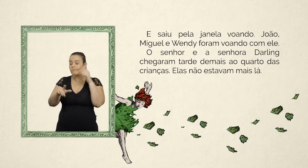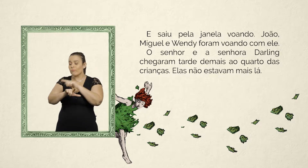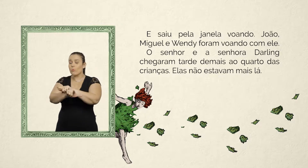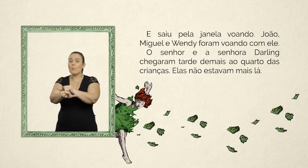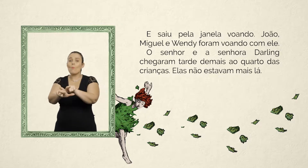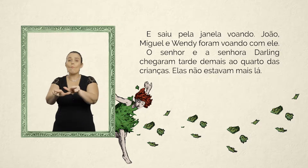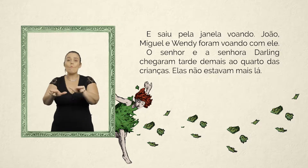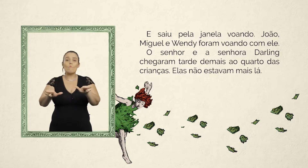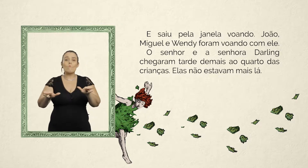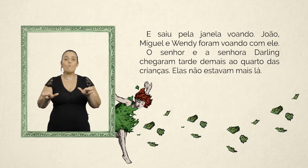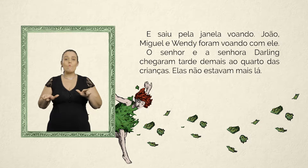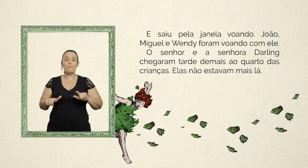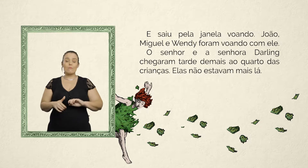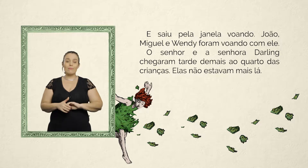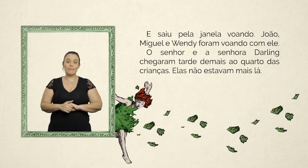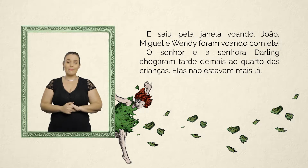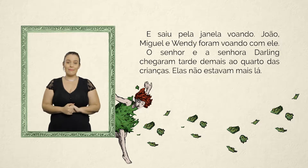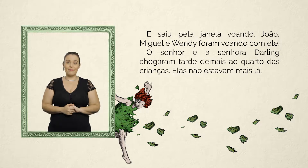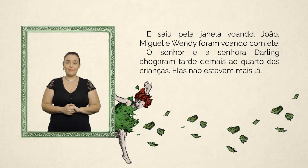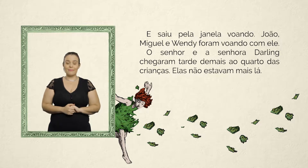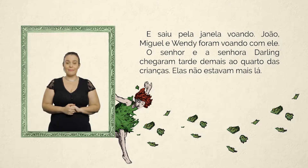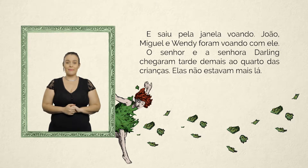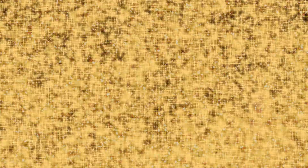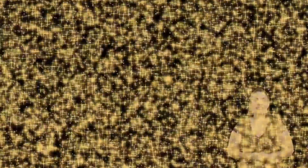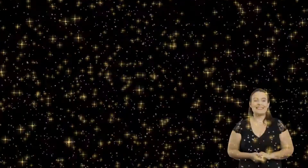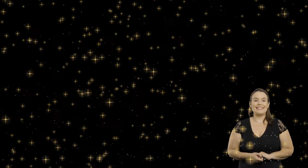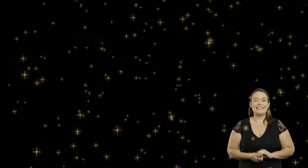não estavam mais lá.